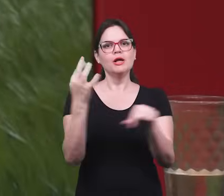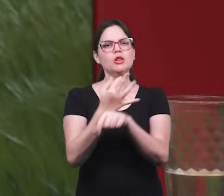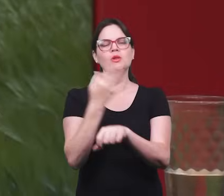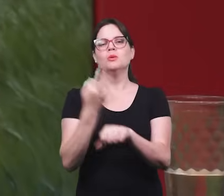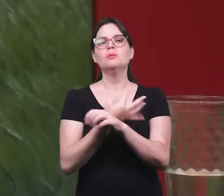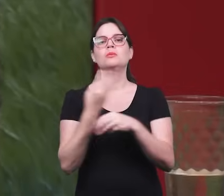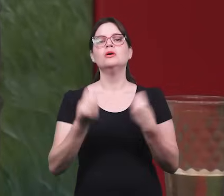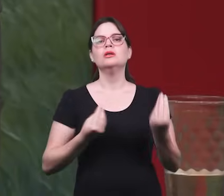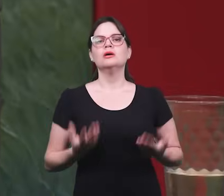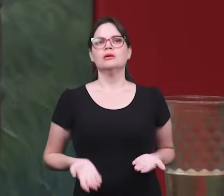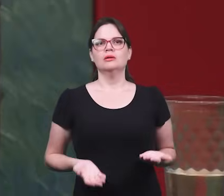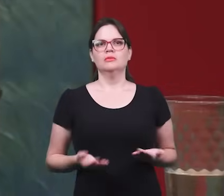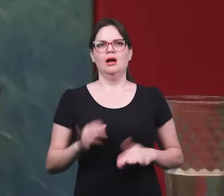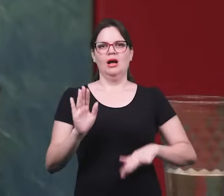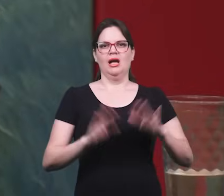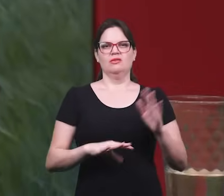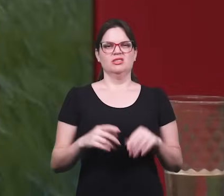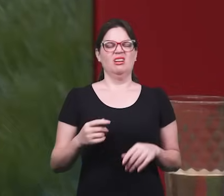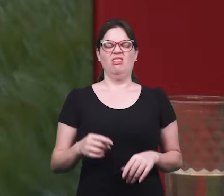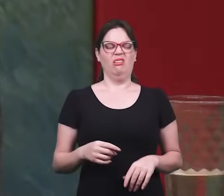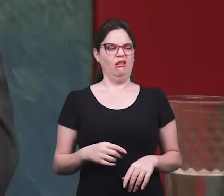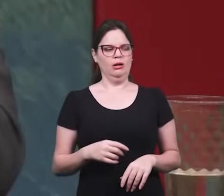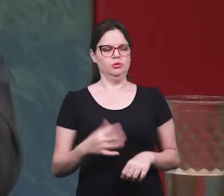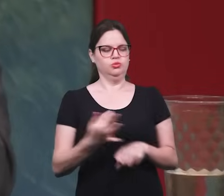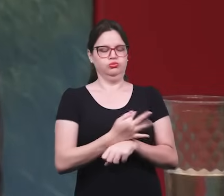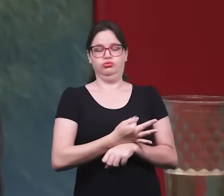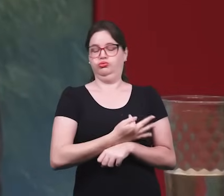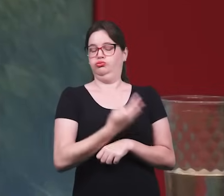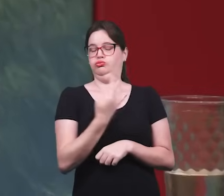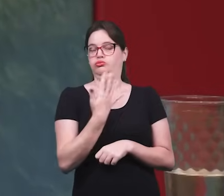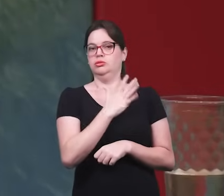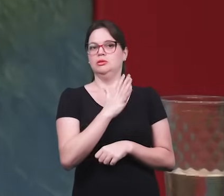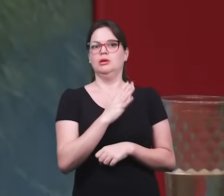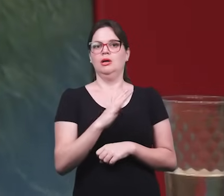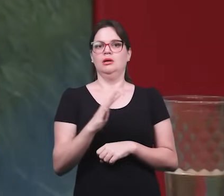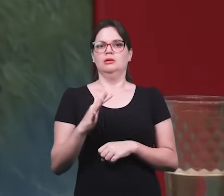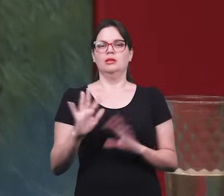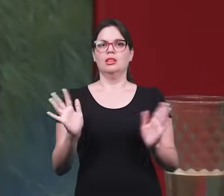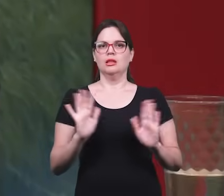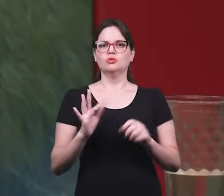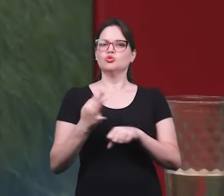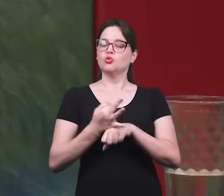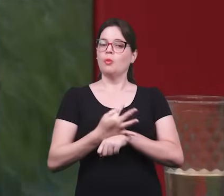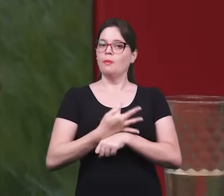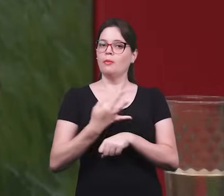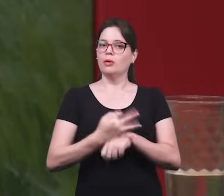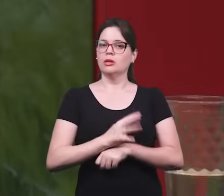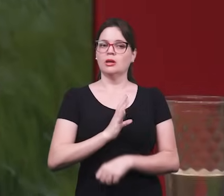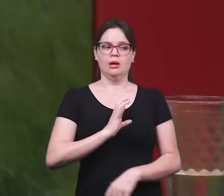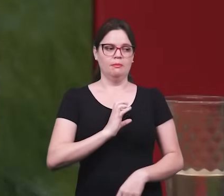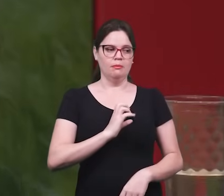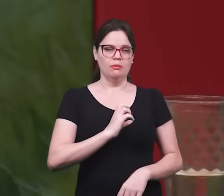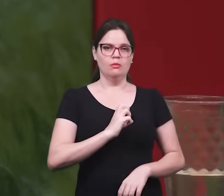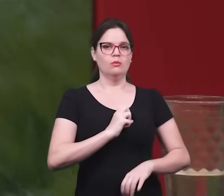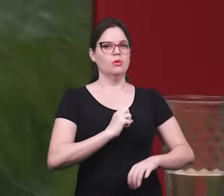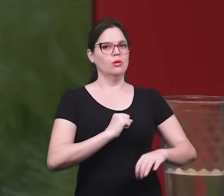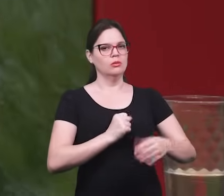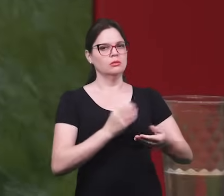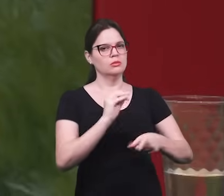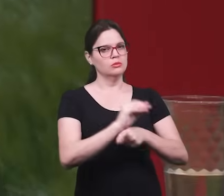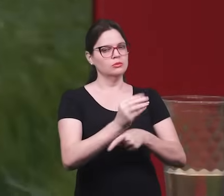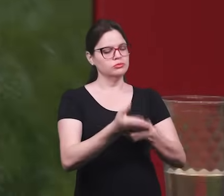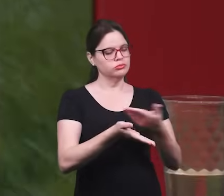jeito quer ver não eu não suporto Fulano mas eu suporto na marra não você vai suportar com amor Isso que é